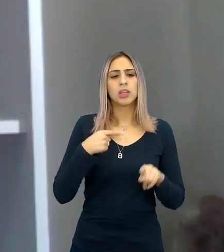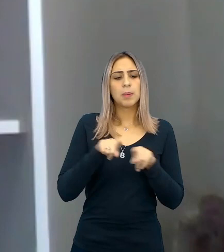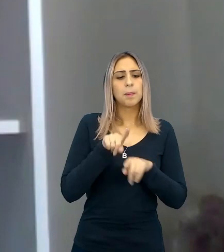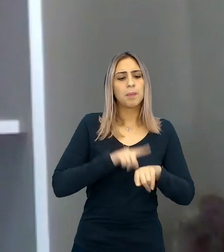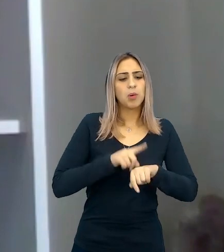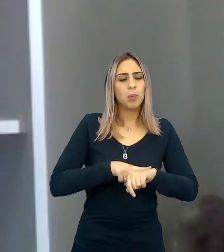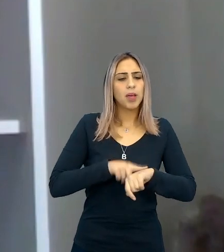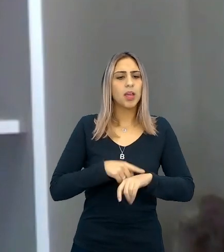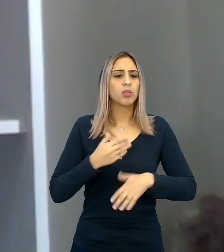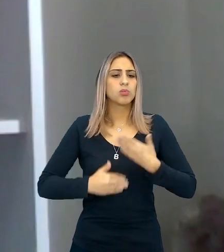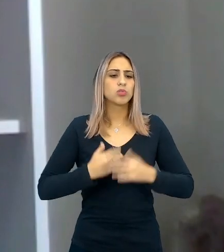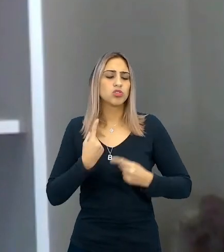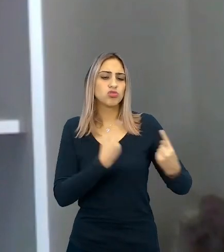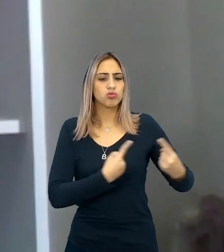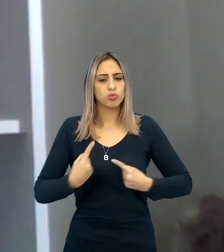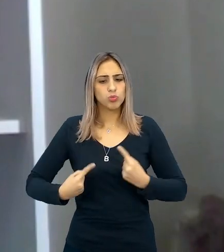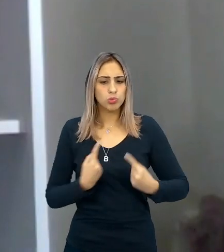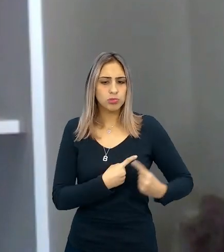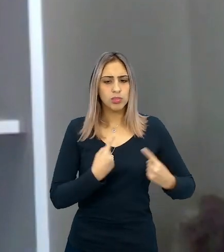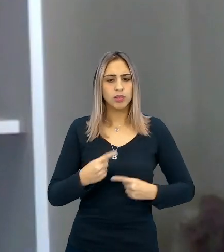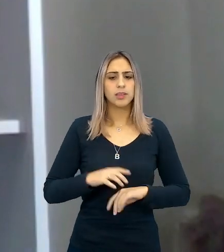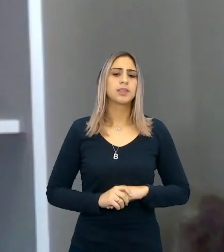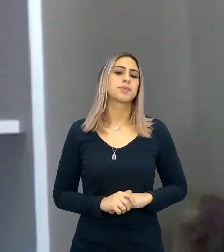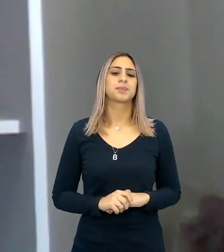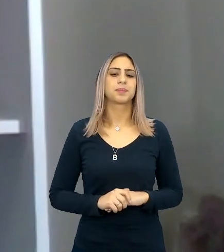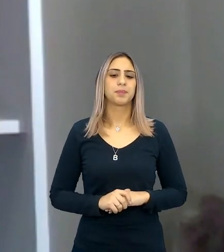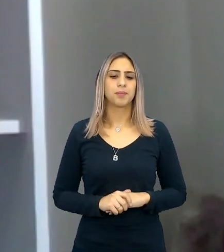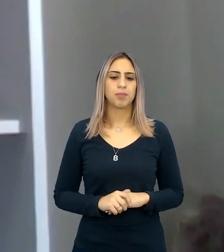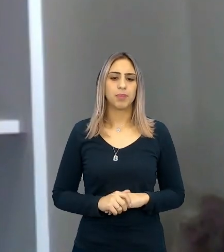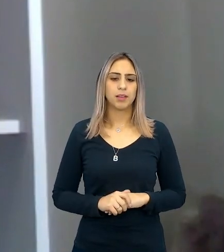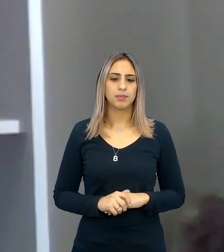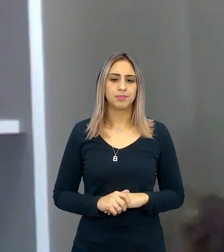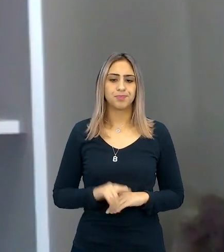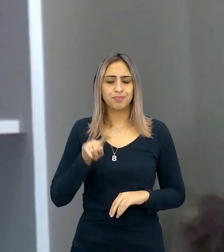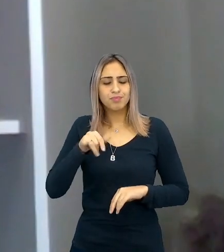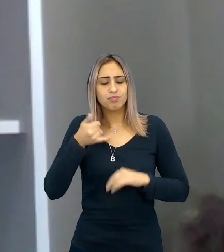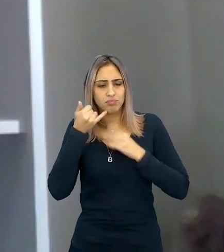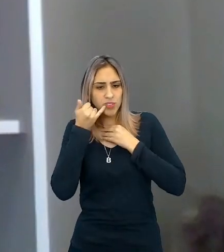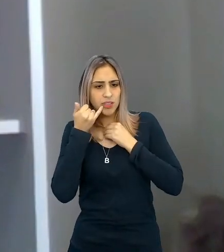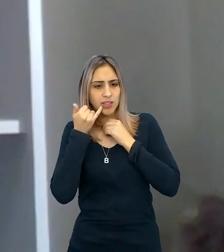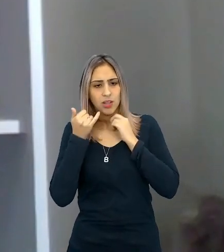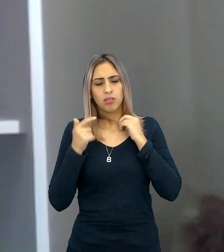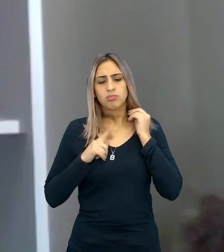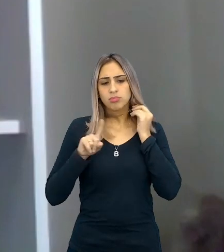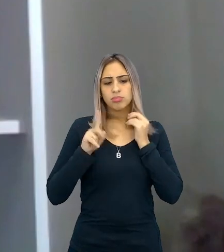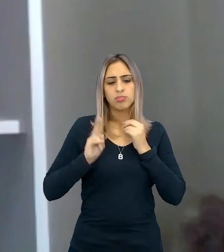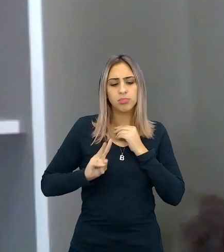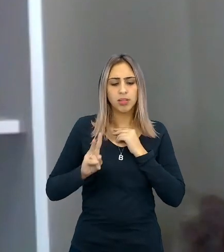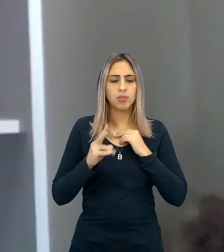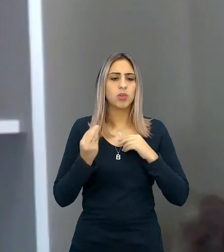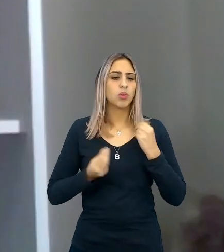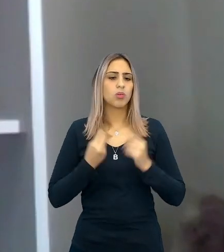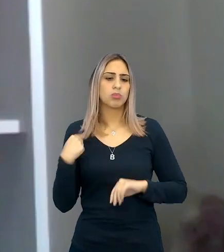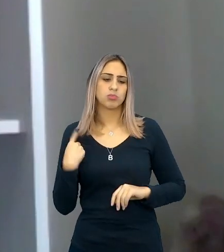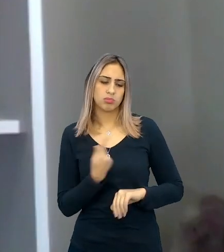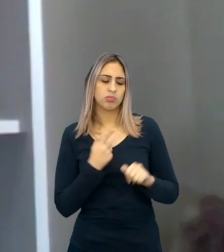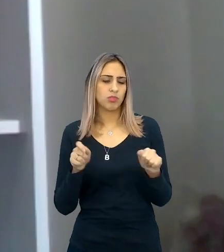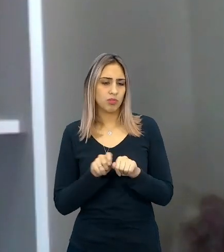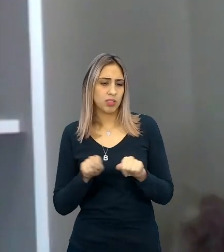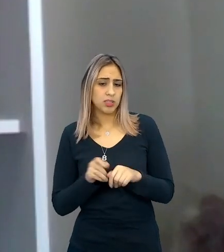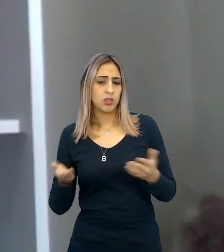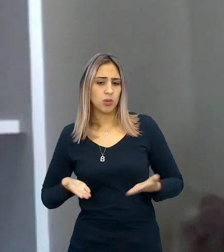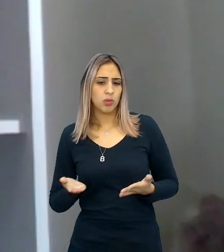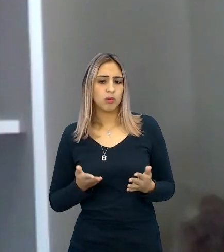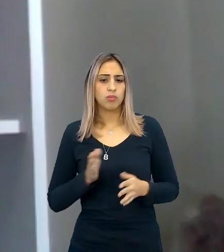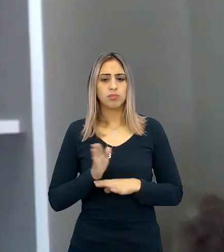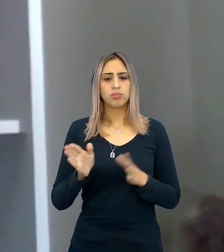momentos de discussões, né, mediadas aí pelo celular. ou até mesmo assim, como nós estamos fazendo aqui